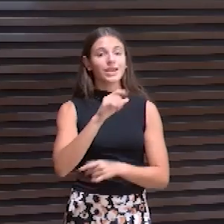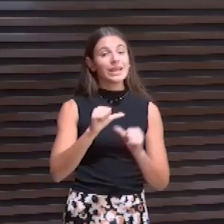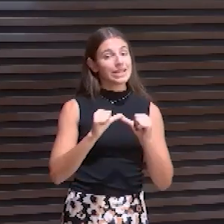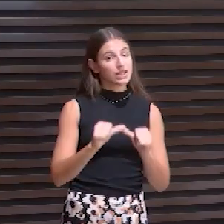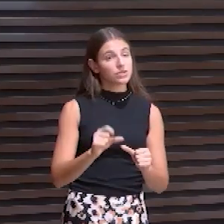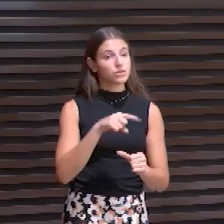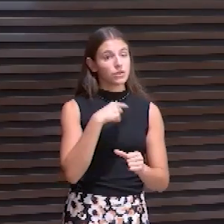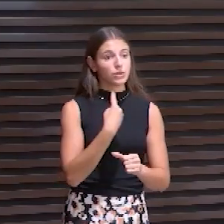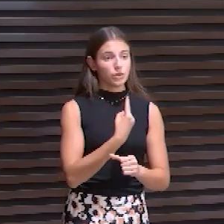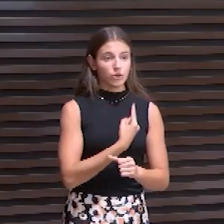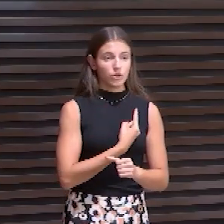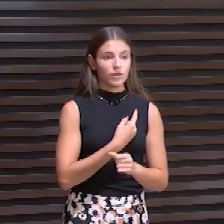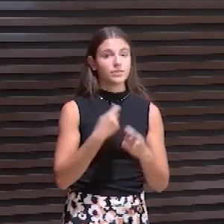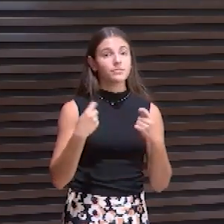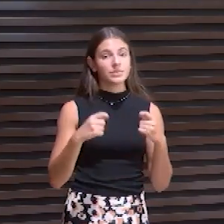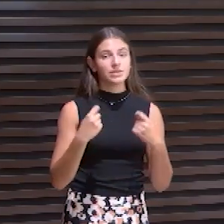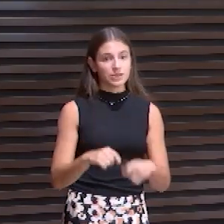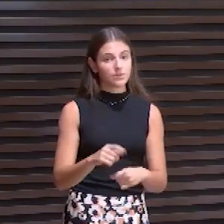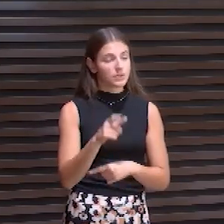estar vigilantes também.